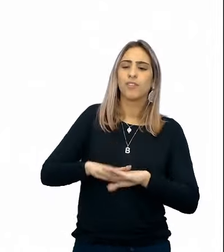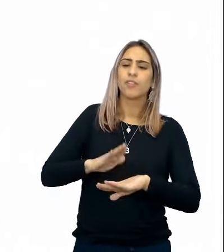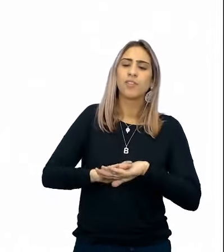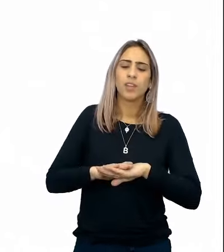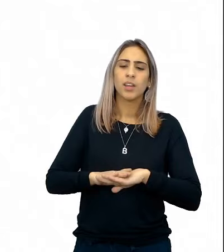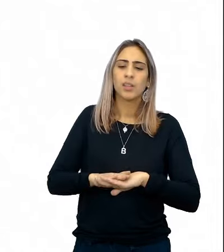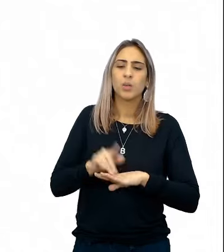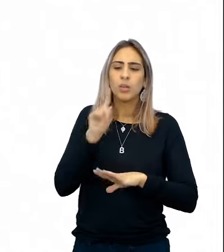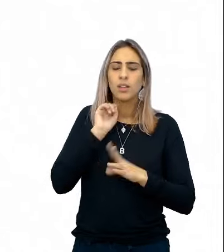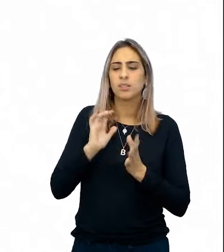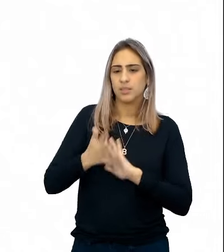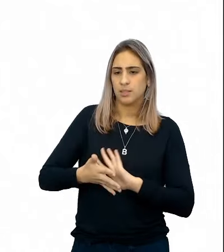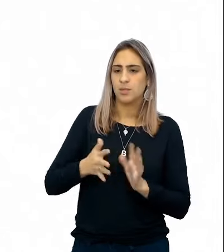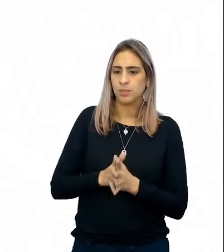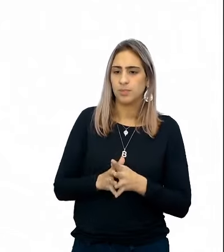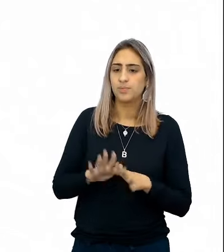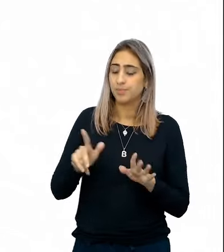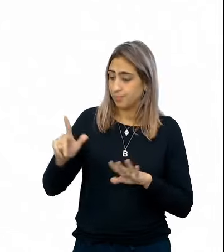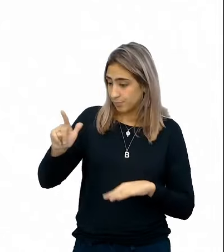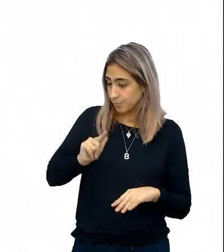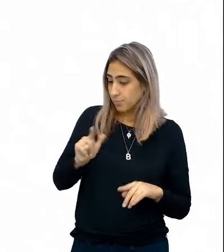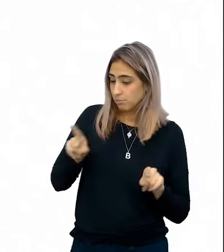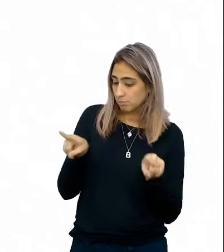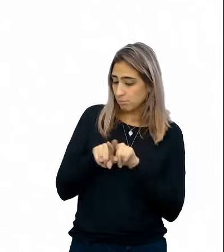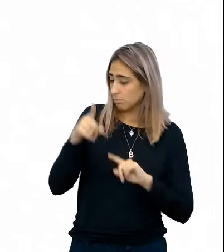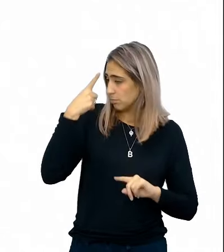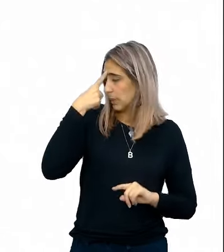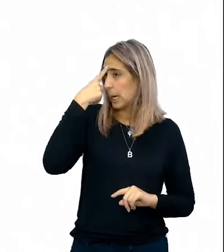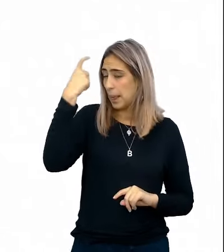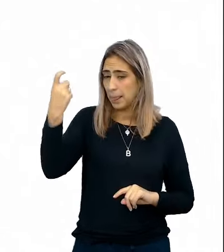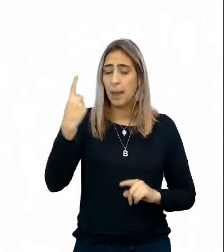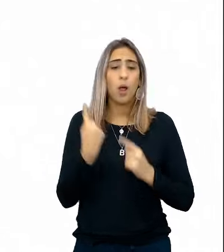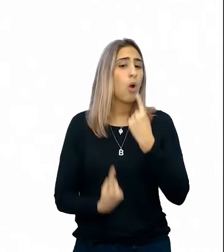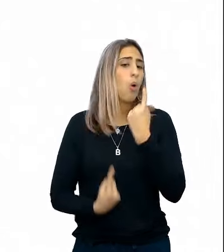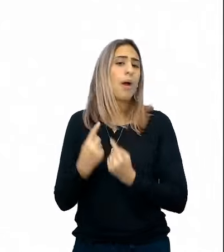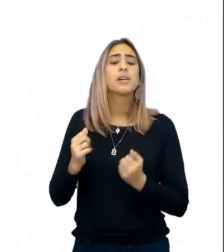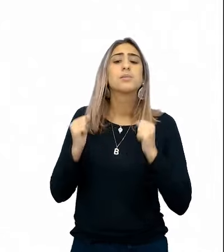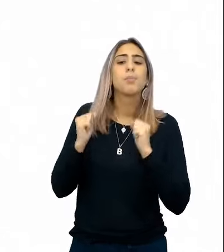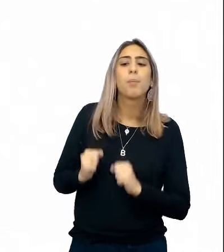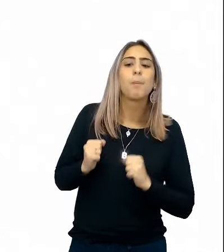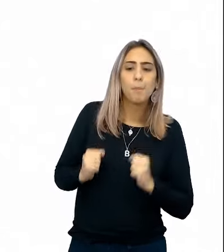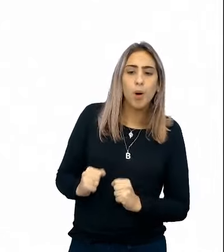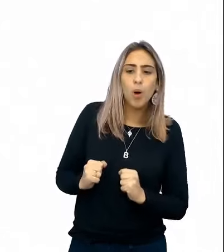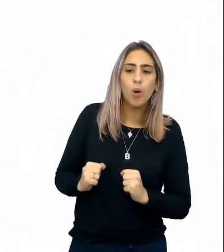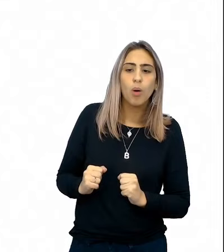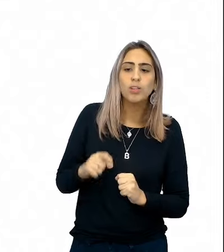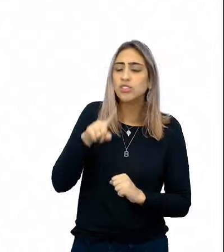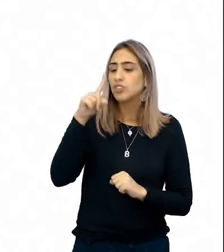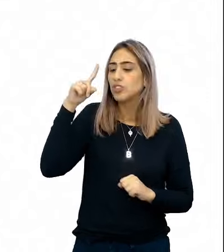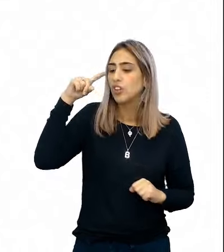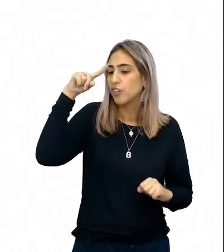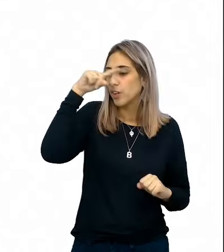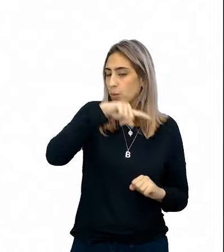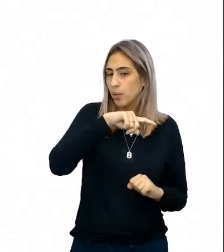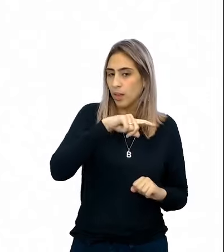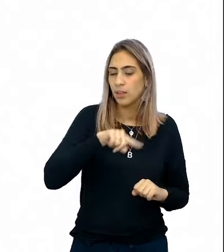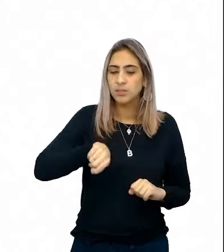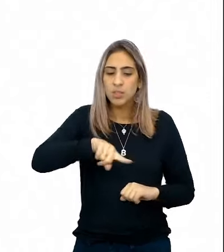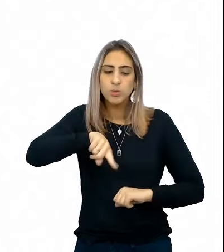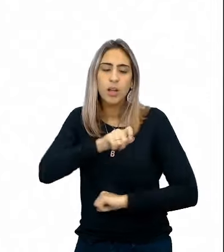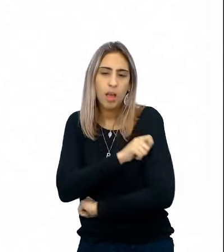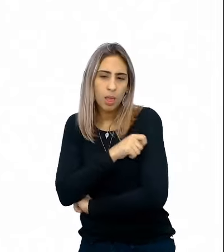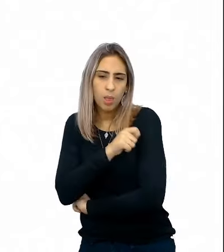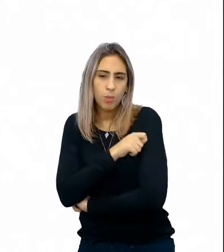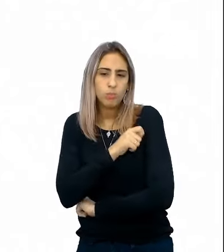nessa avaliação. E tenham ideia de quais poderiam ser as dificuldades que os